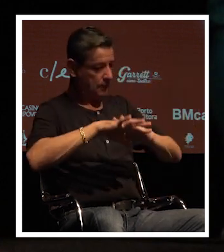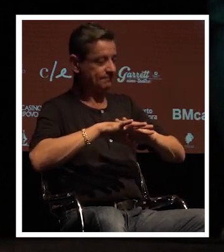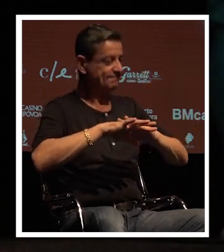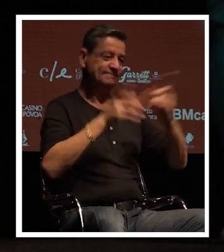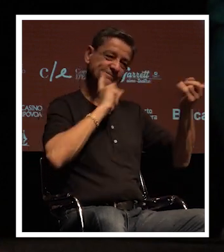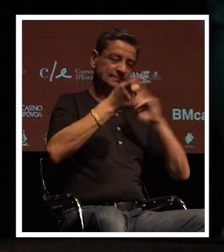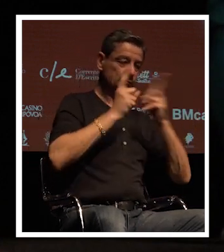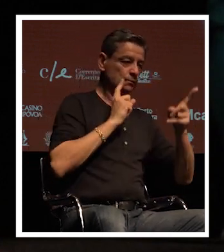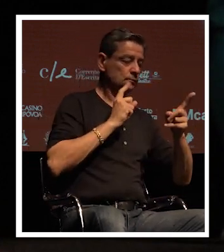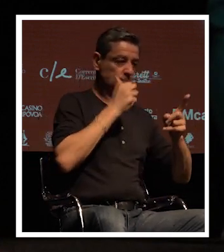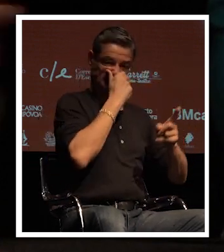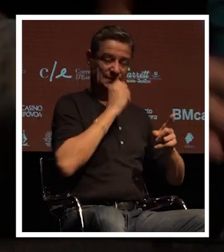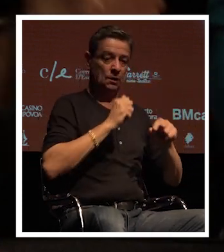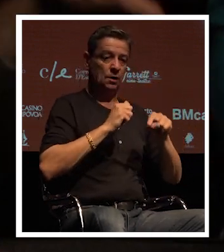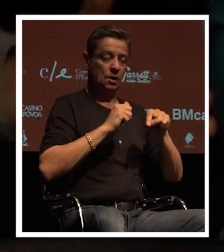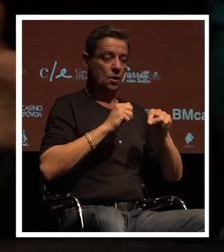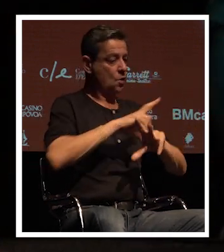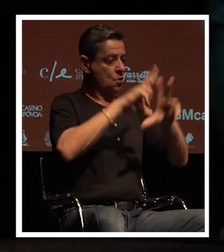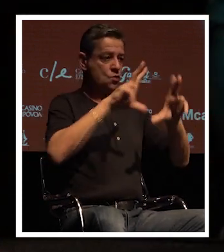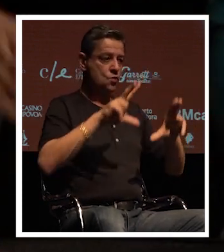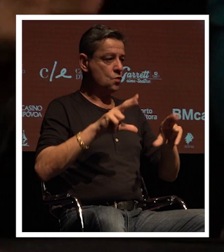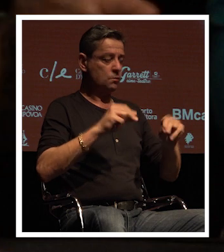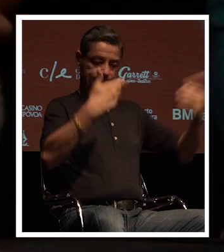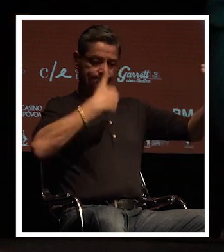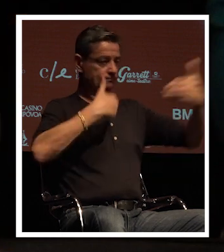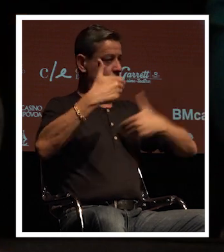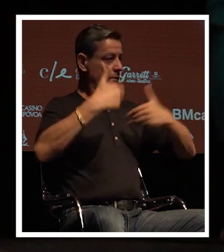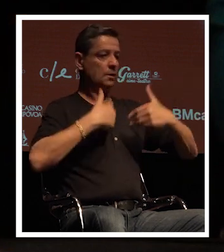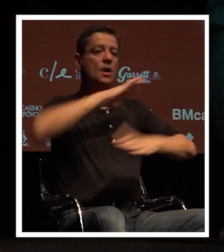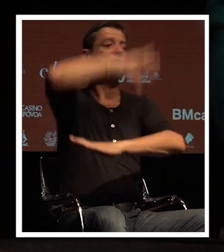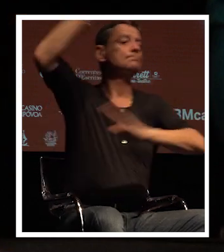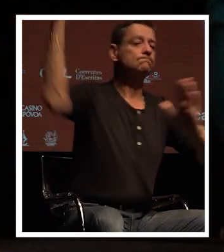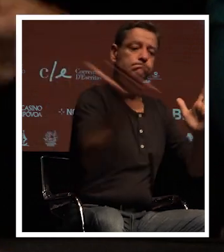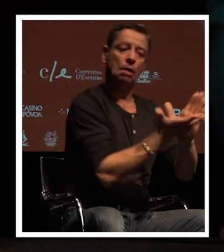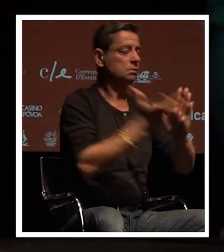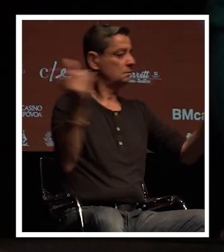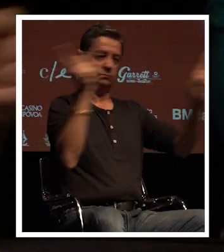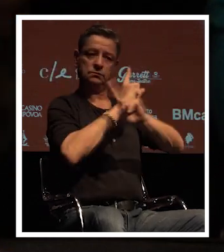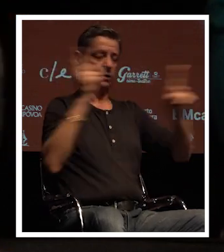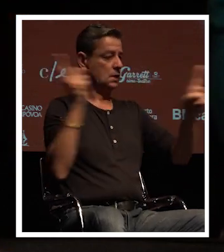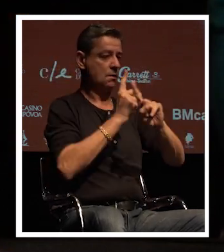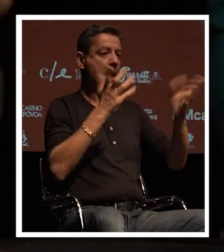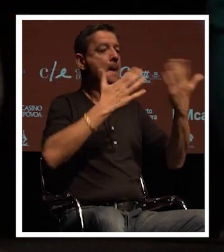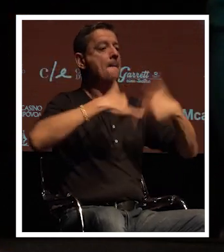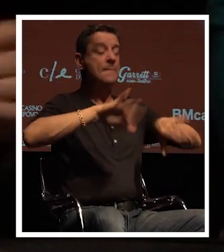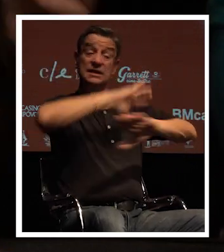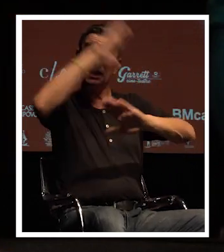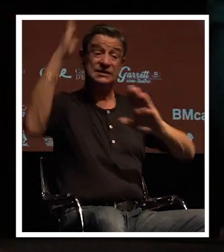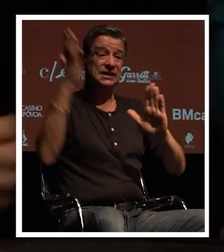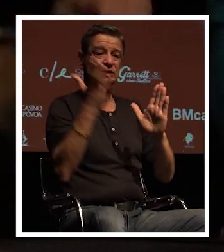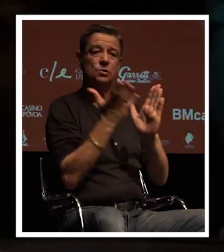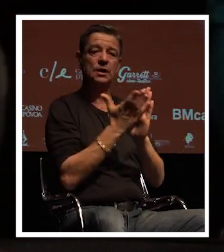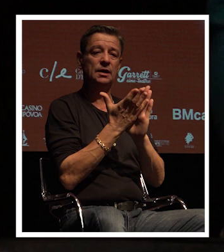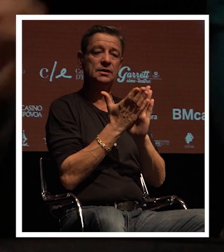ironia eu nunca fui apontado como a censurar mas as censuras nem sempre se aplicam da